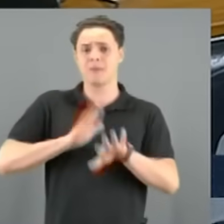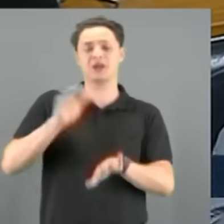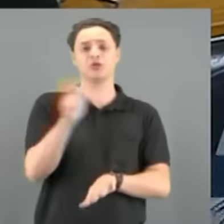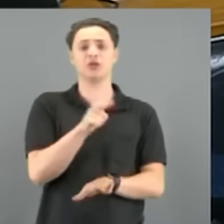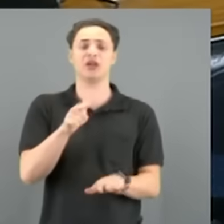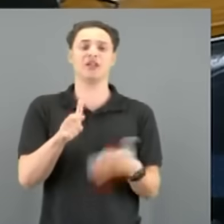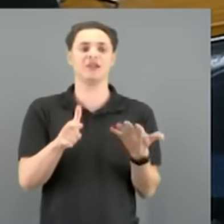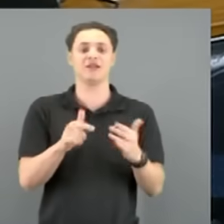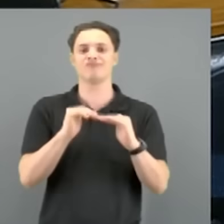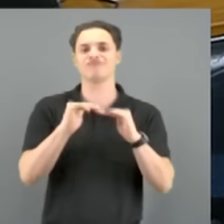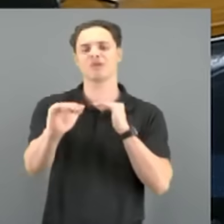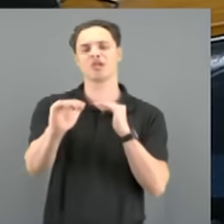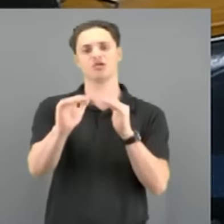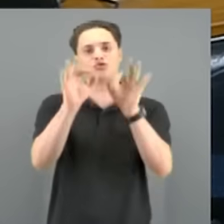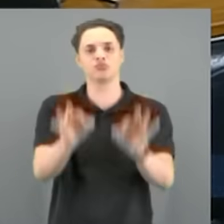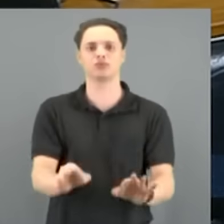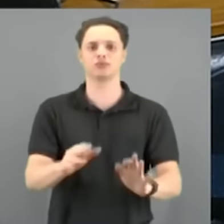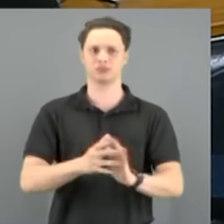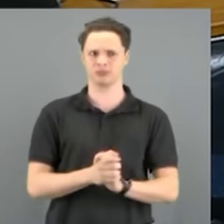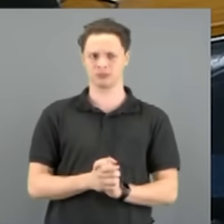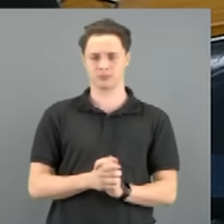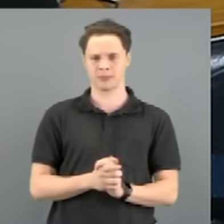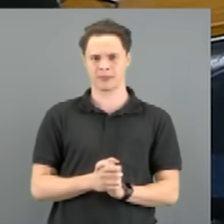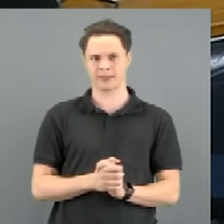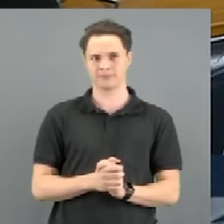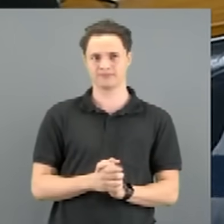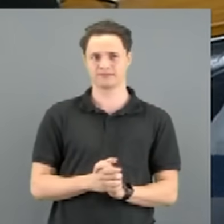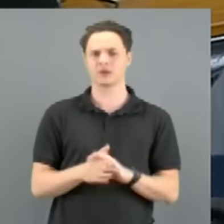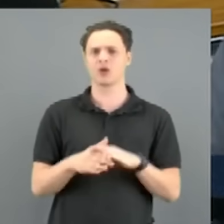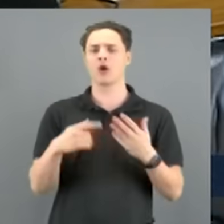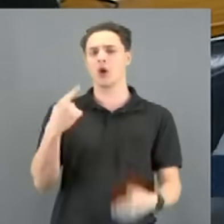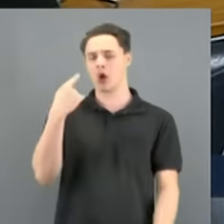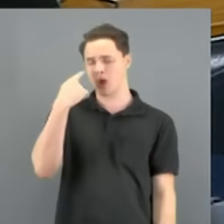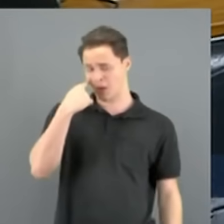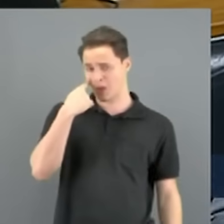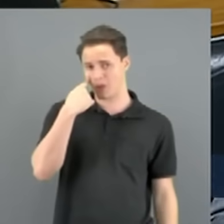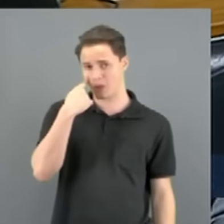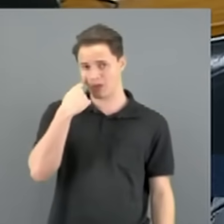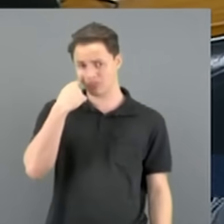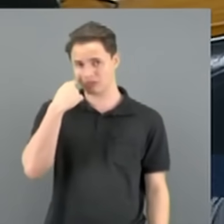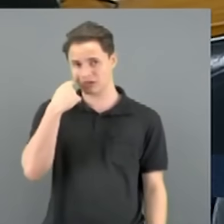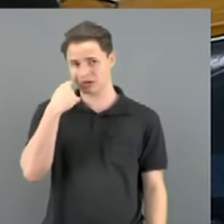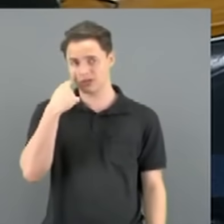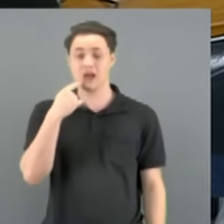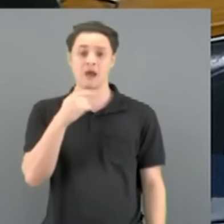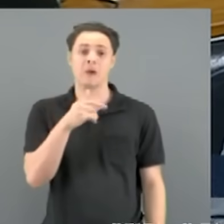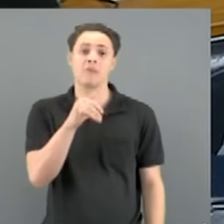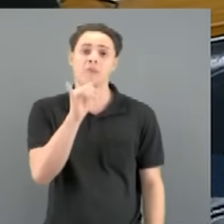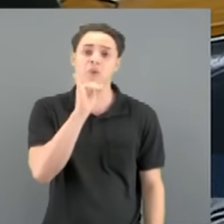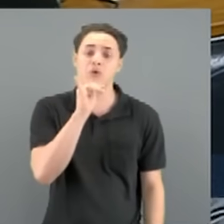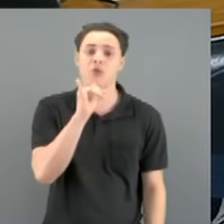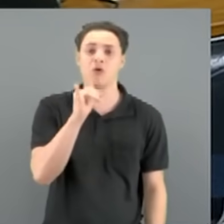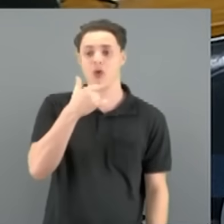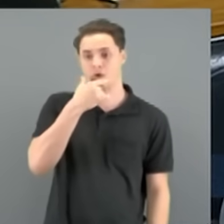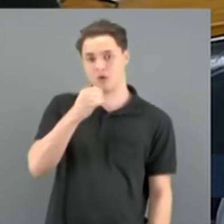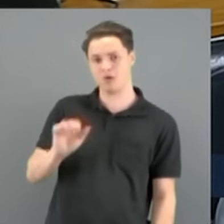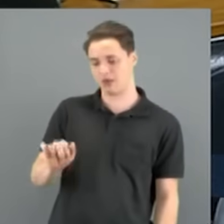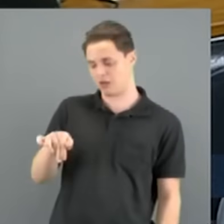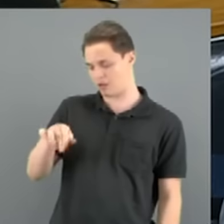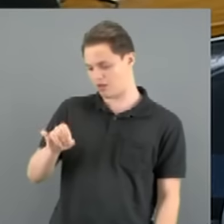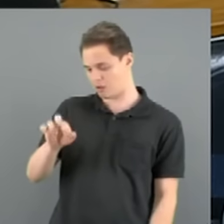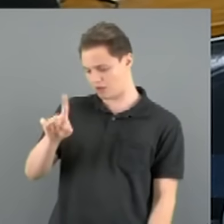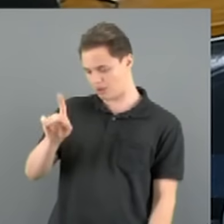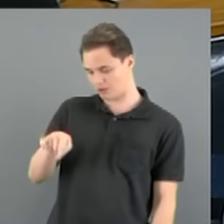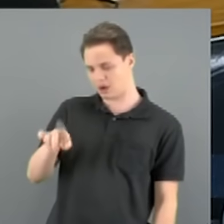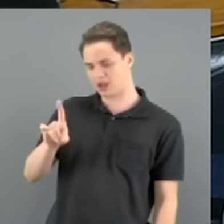até mesmo porque quando nós olhamos criminosos como por exemplo falar que são